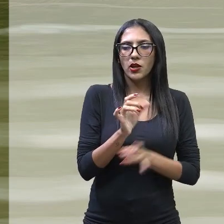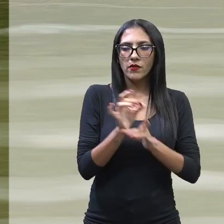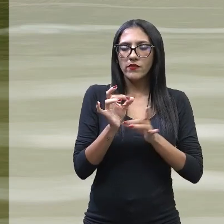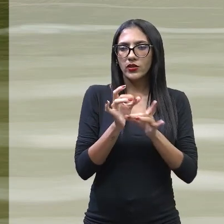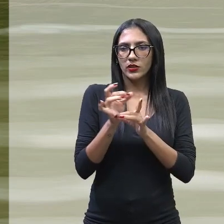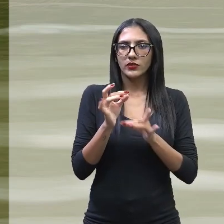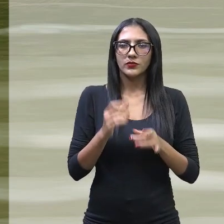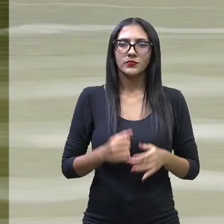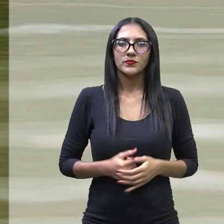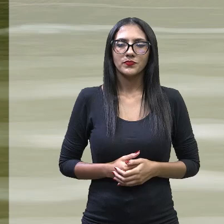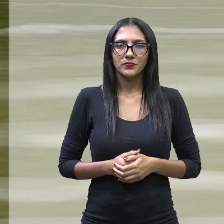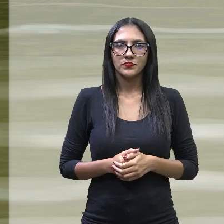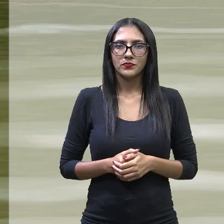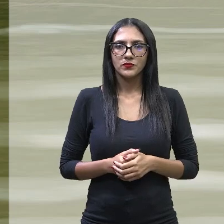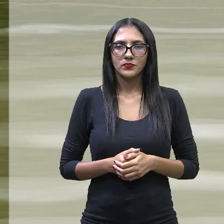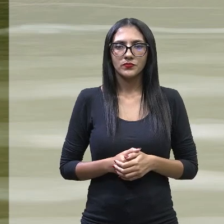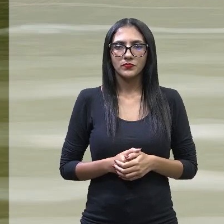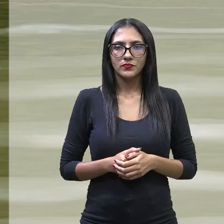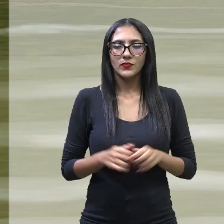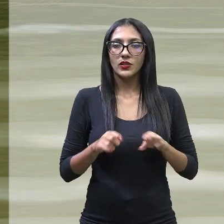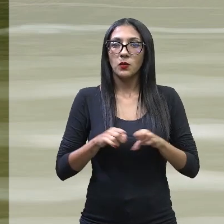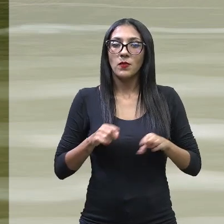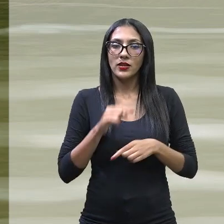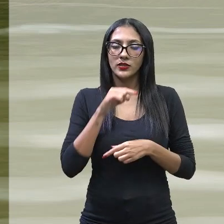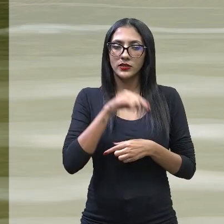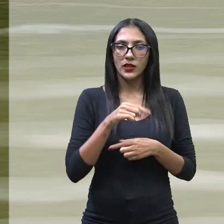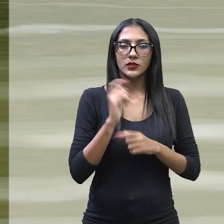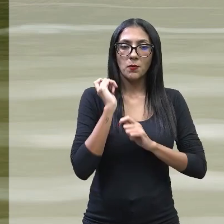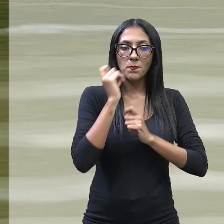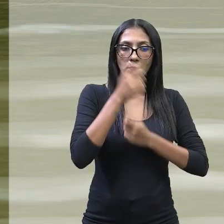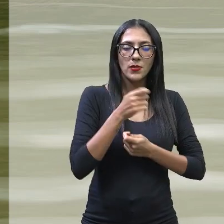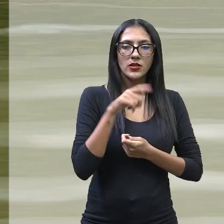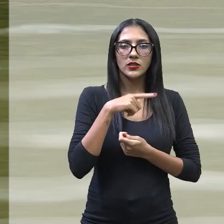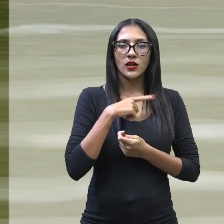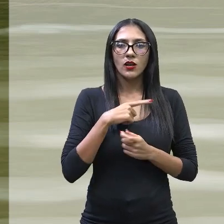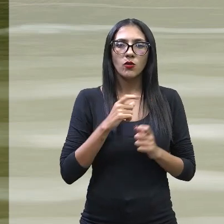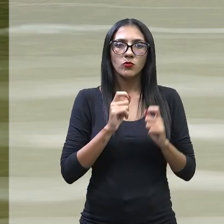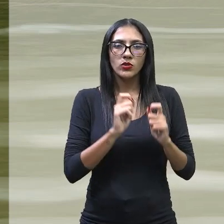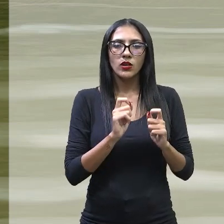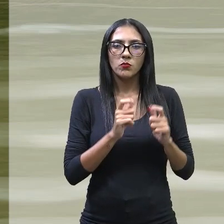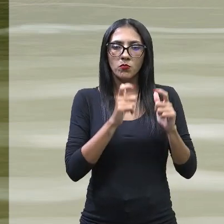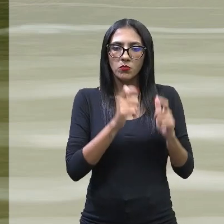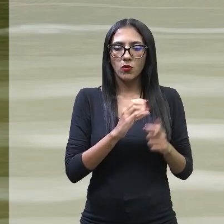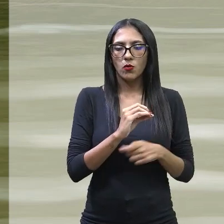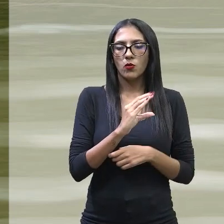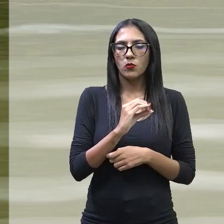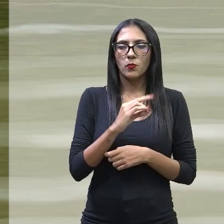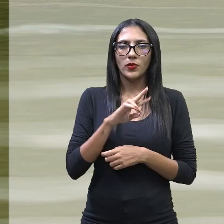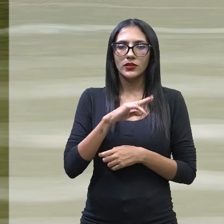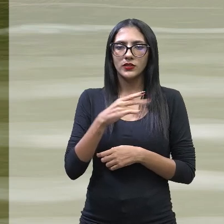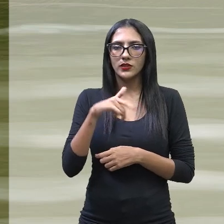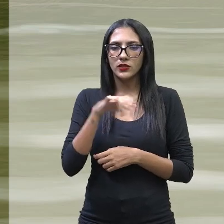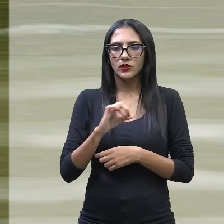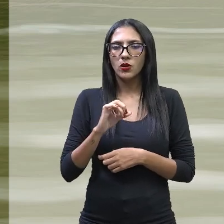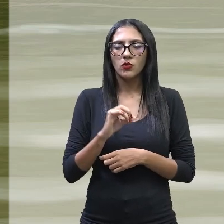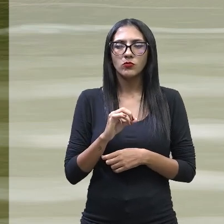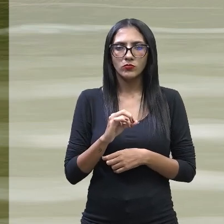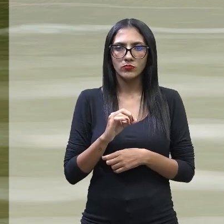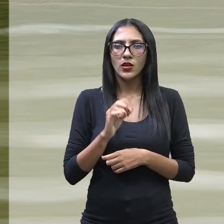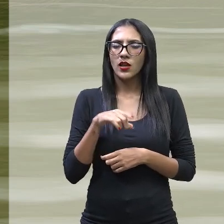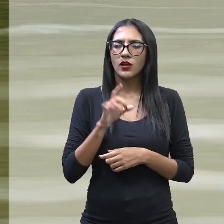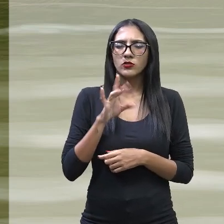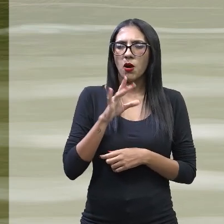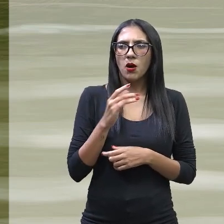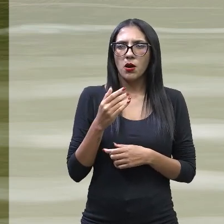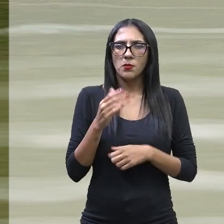Entretanto, a pesca, ela é uma ocupação, pessoal, ela não é nós podemos dizer assim, um hobby, né?